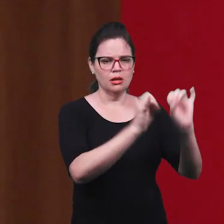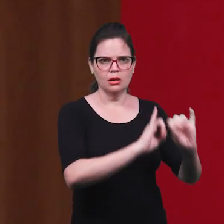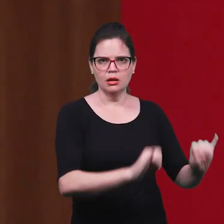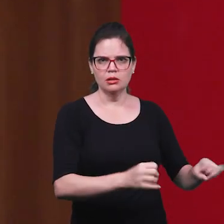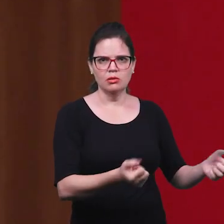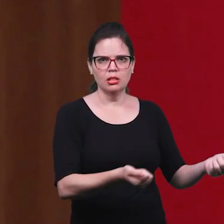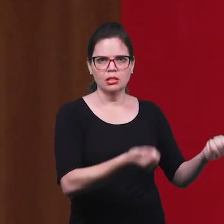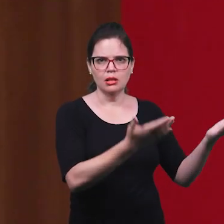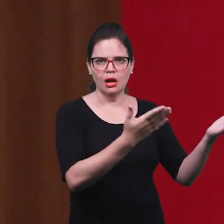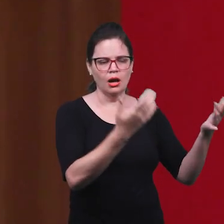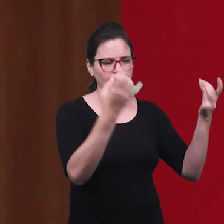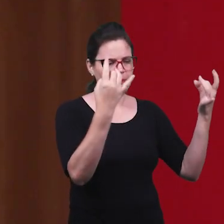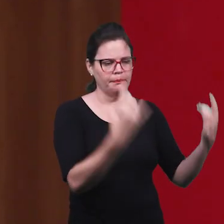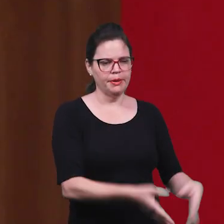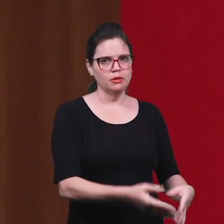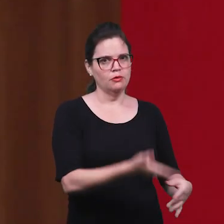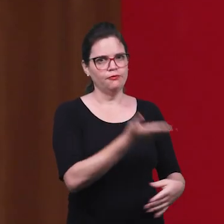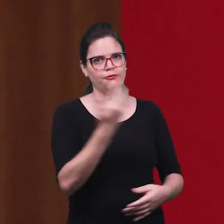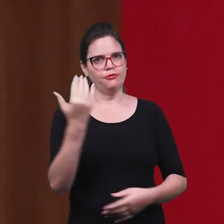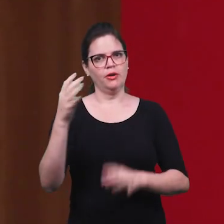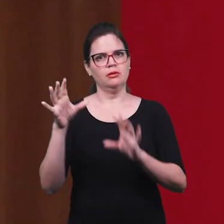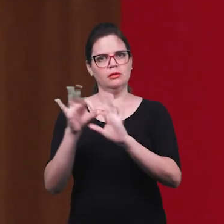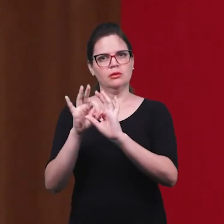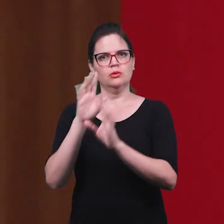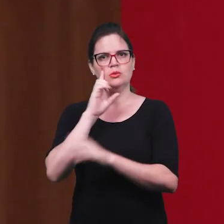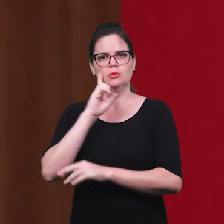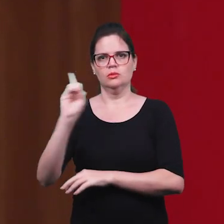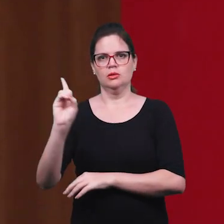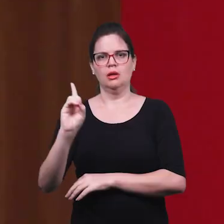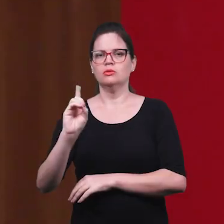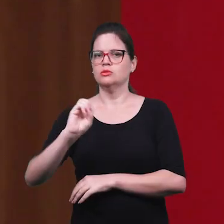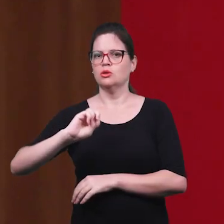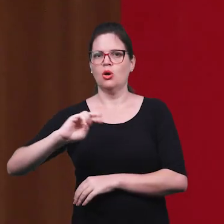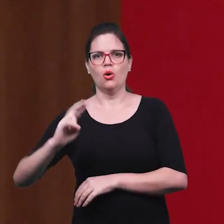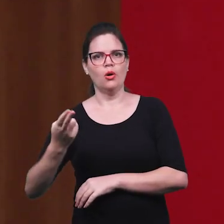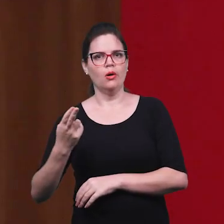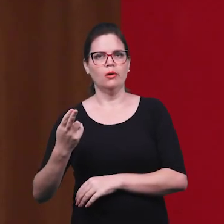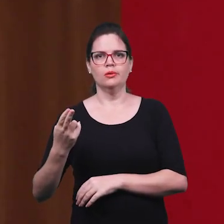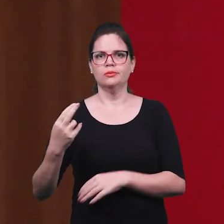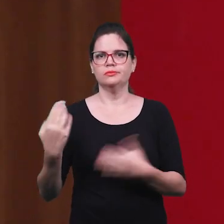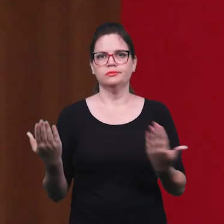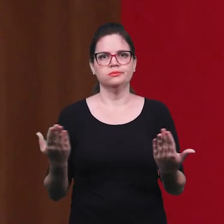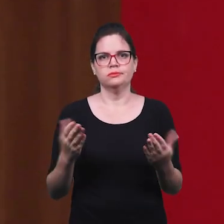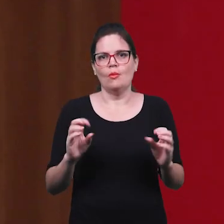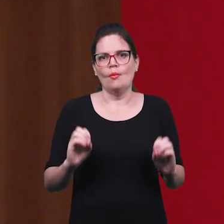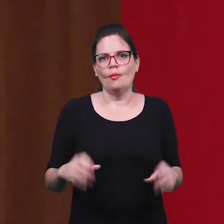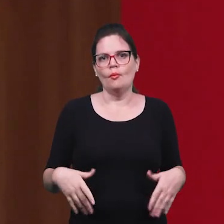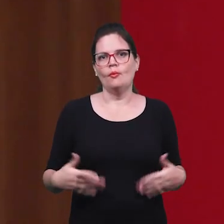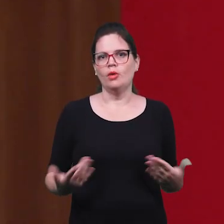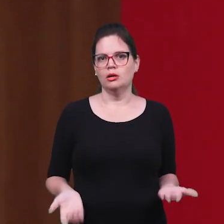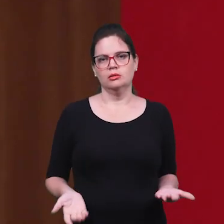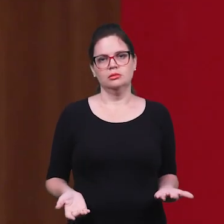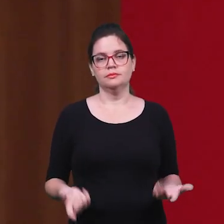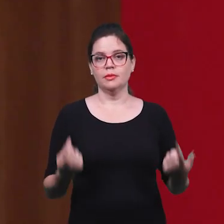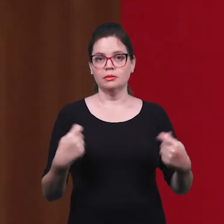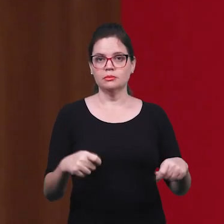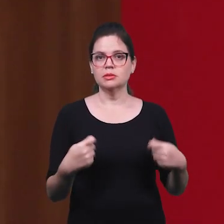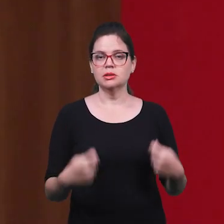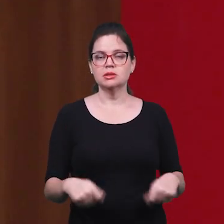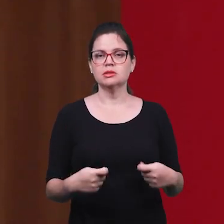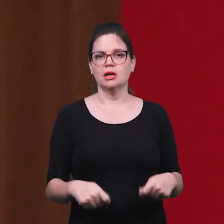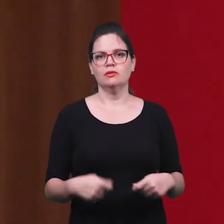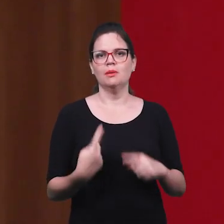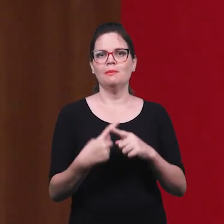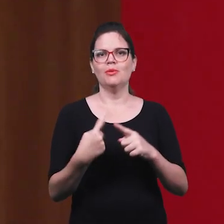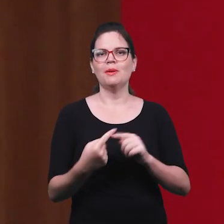terra e vir para a presença de Deus, servir a Deus, era uma grande ruptura. E está expressado bem nos